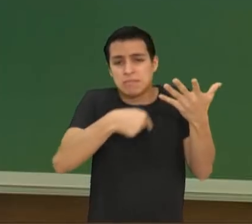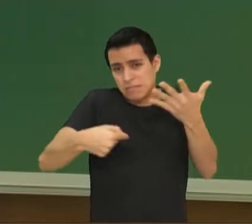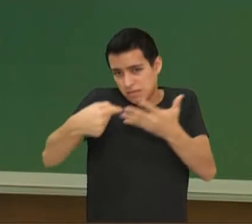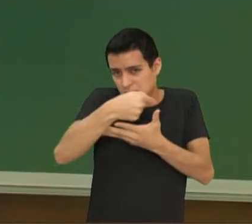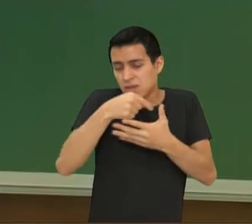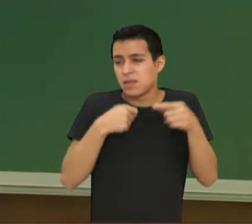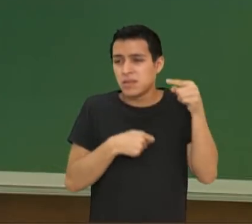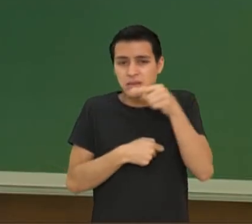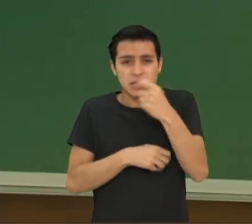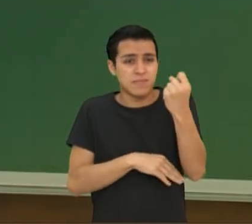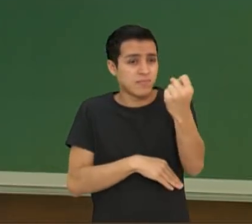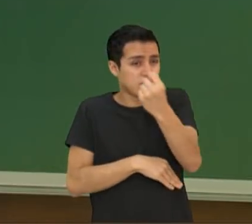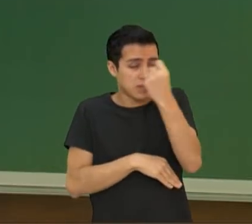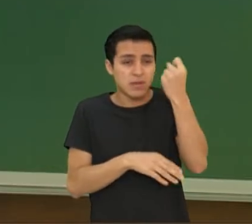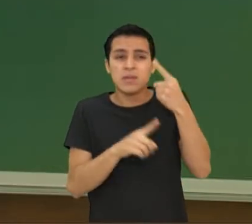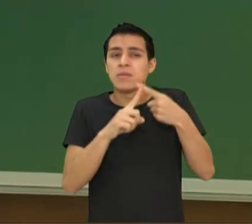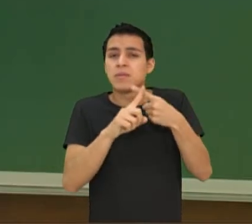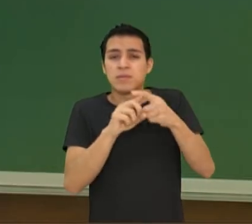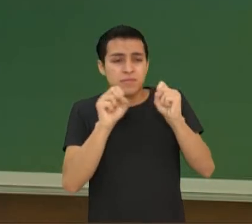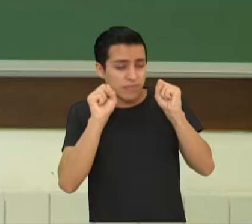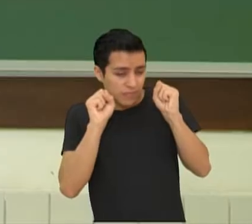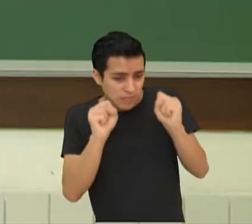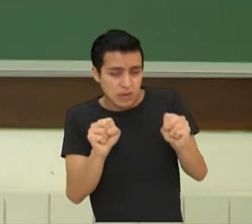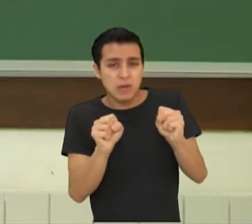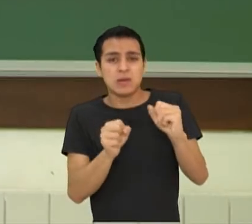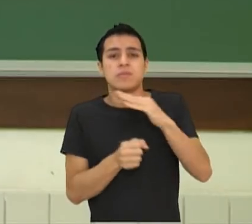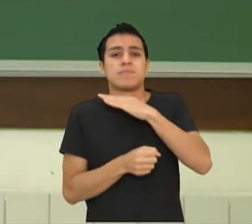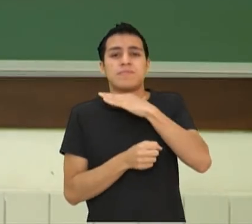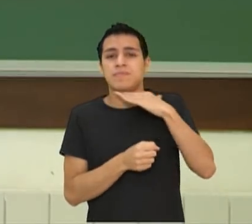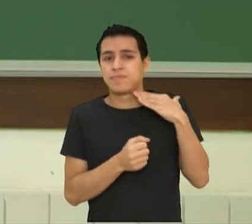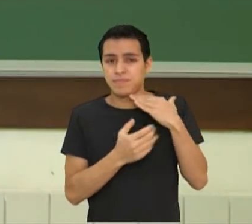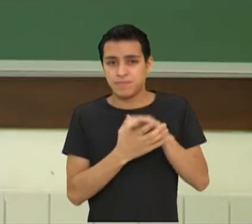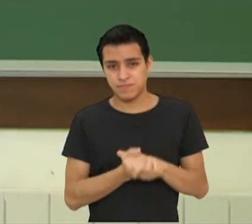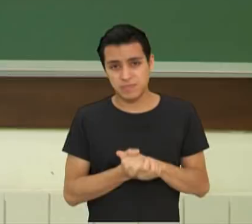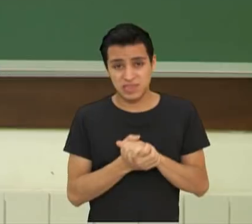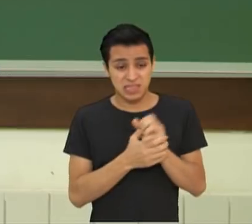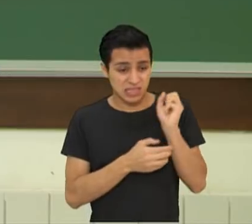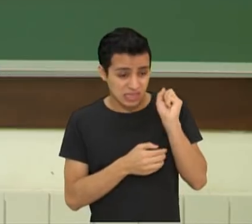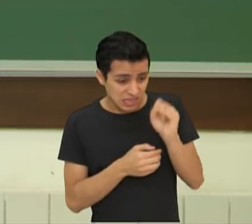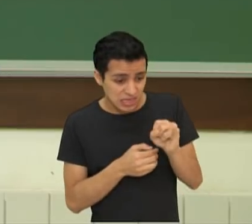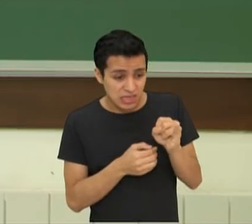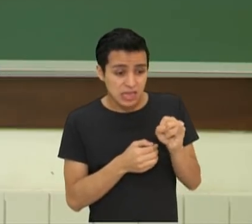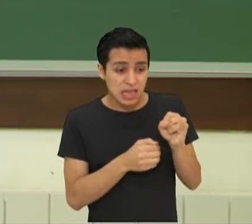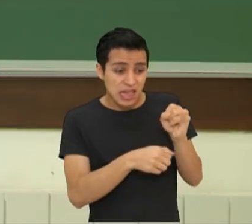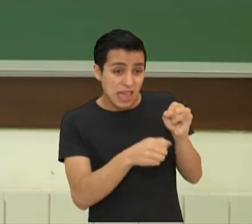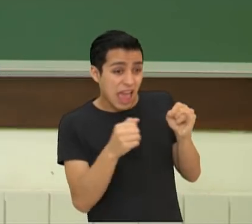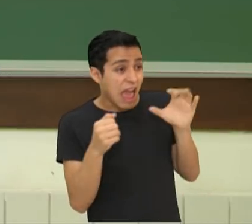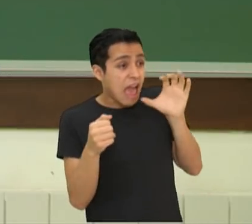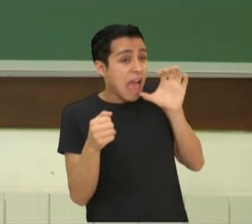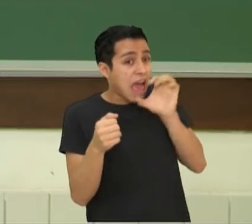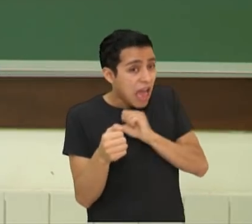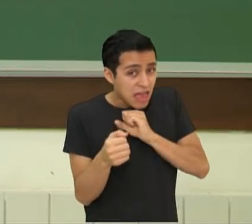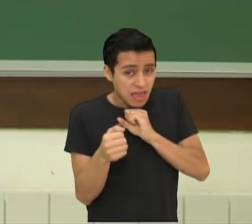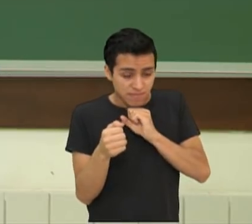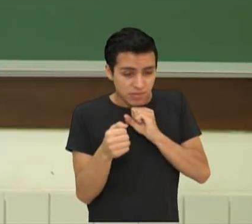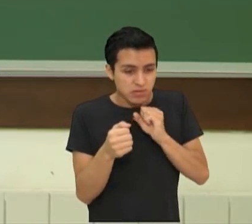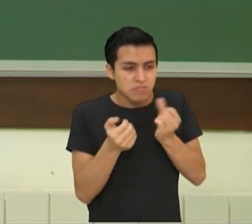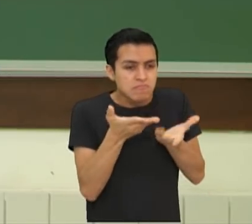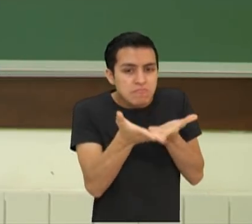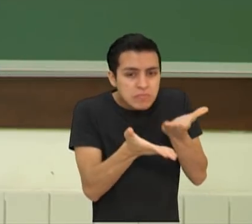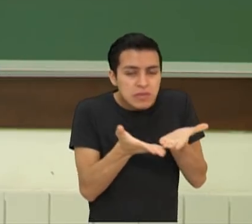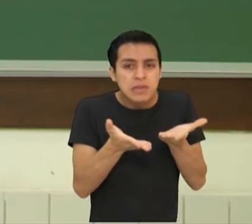ela é muito séria porque pode levar à morte. Se não for detectada e tratada logo, pessoal, a chance de morte